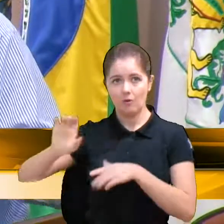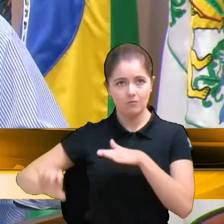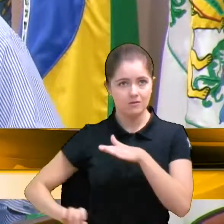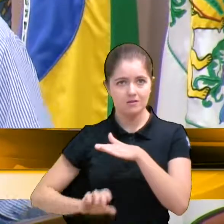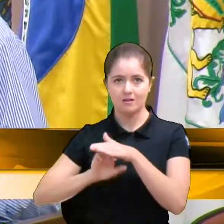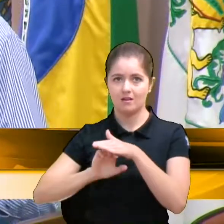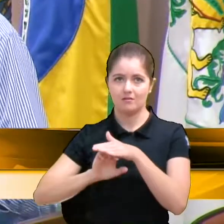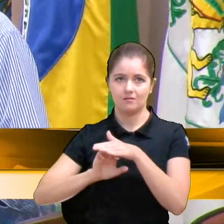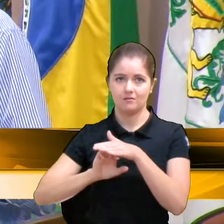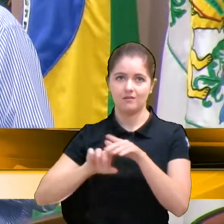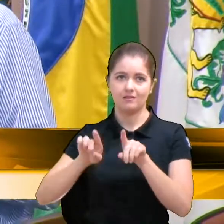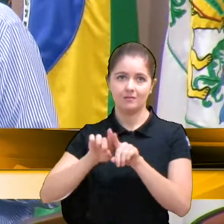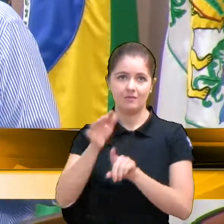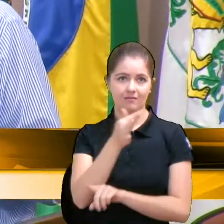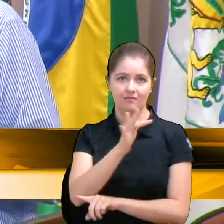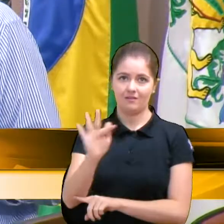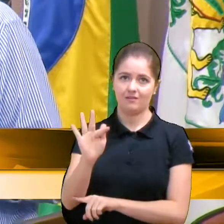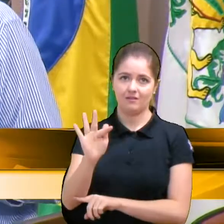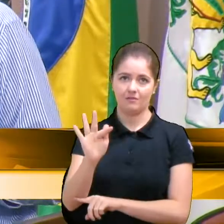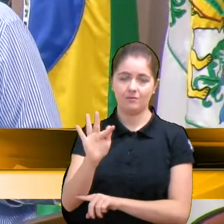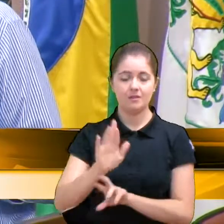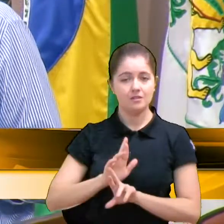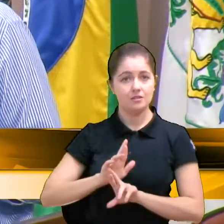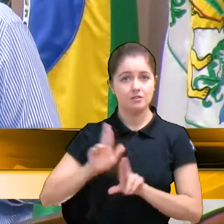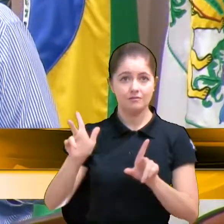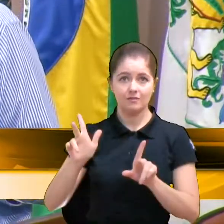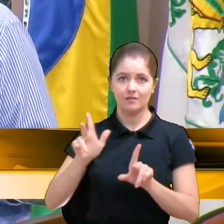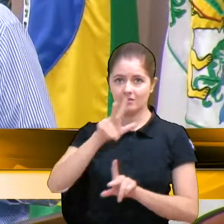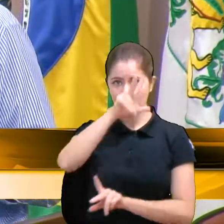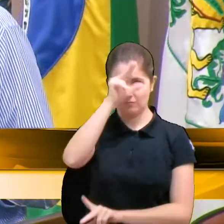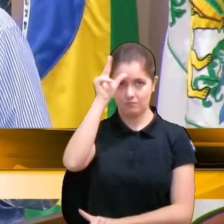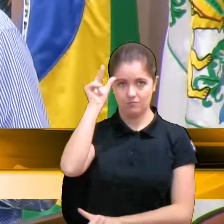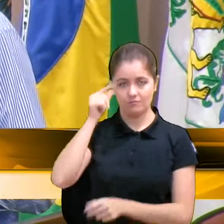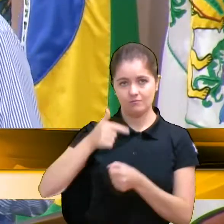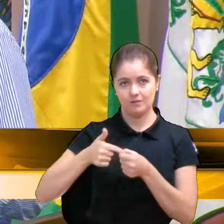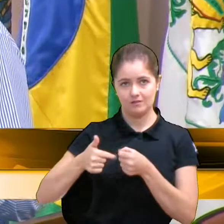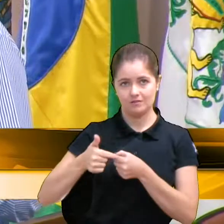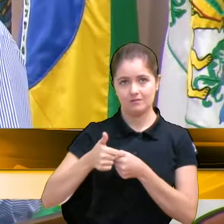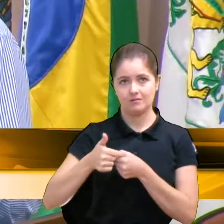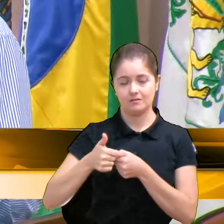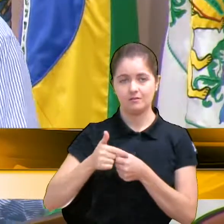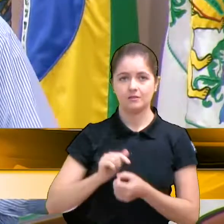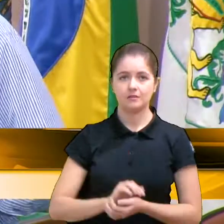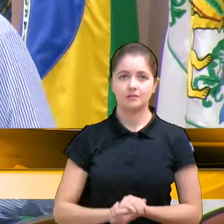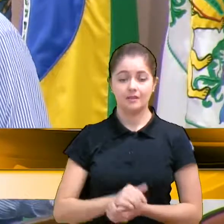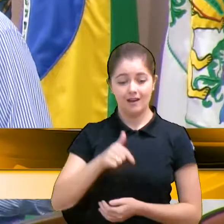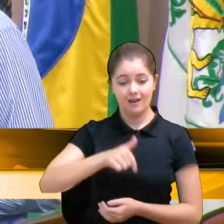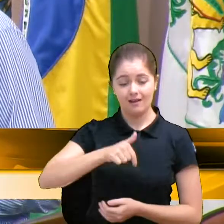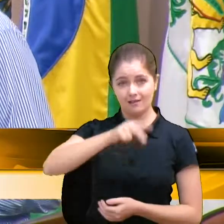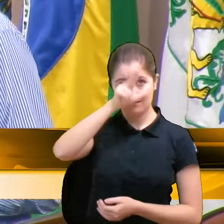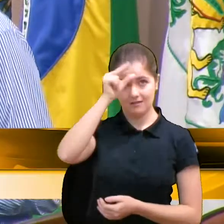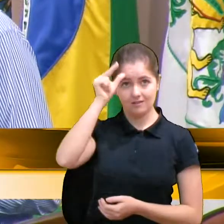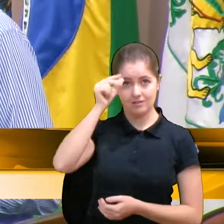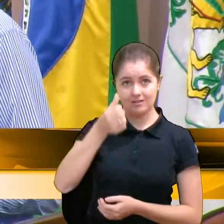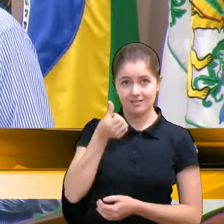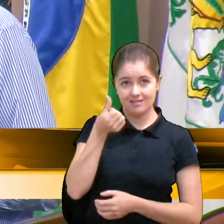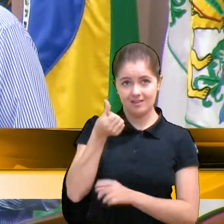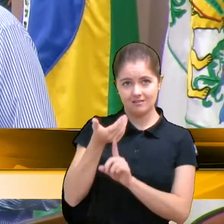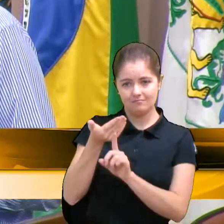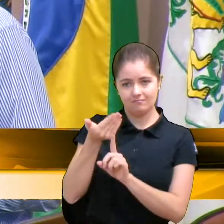grandes concessões, coisas diferentes do que é trabalhar no município. Aqui no município, as 6 edições anteriores